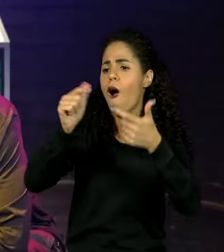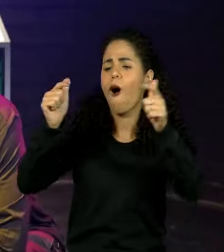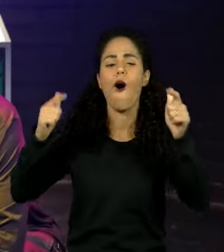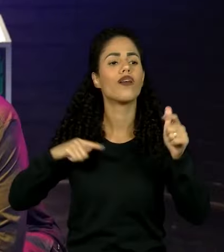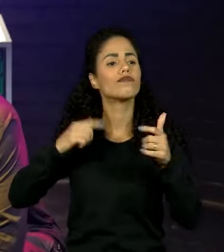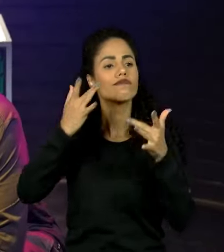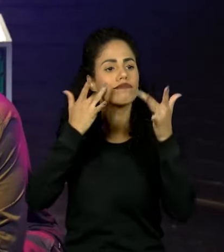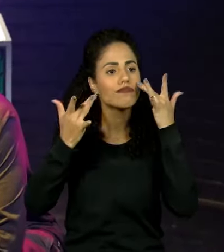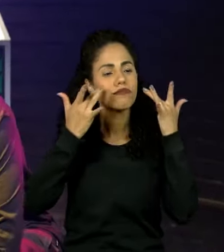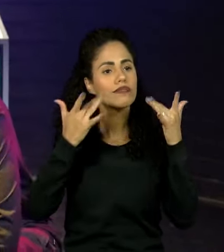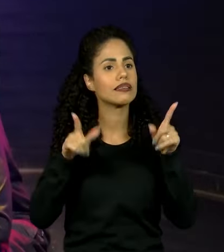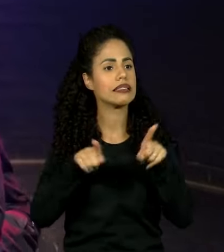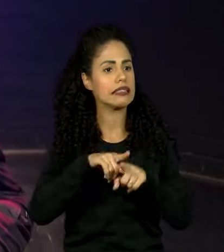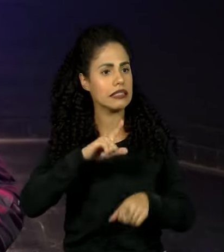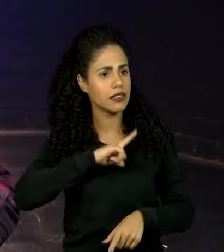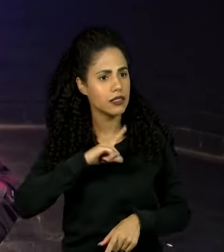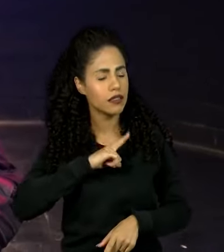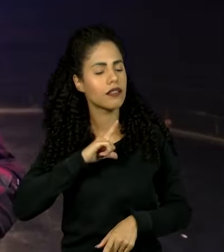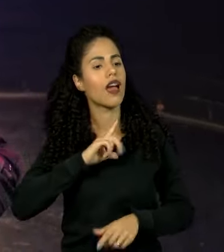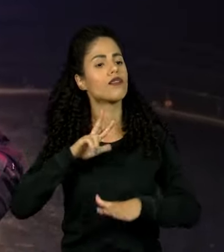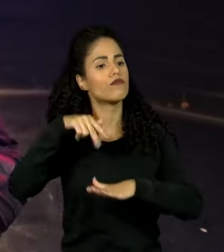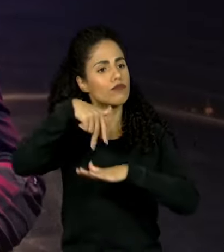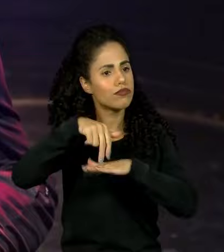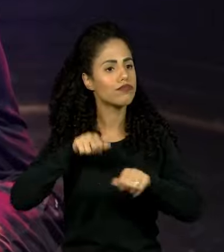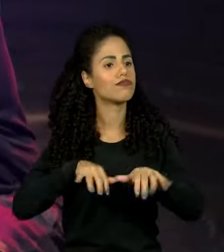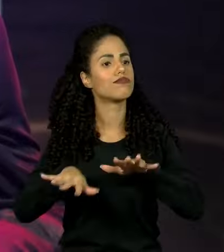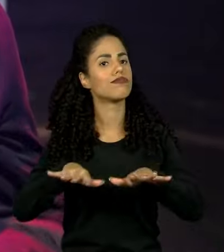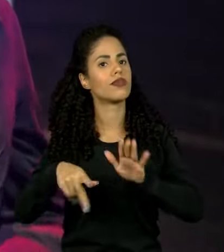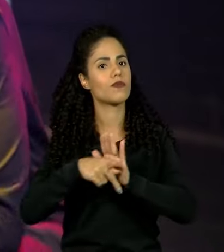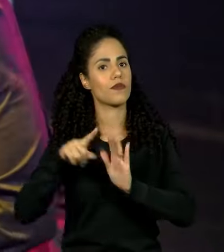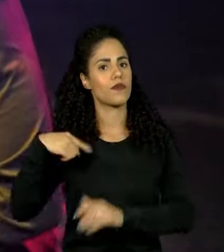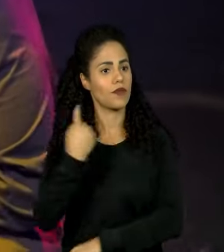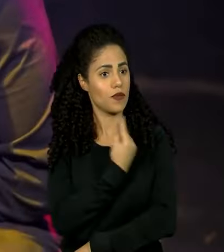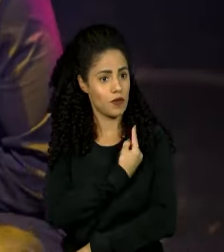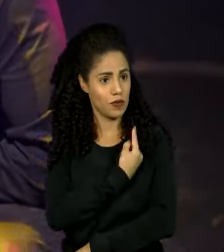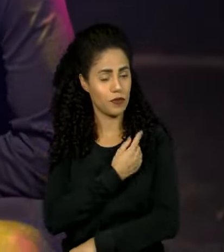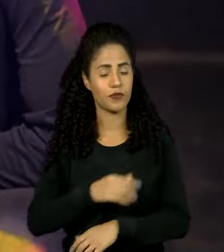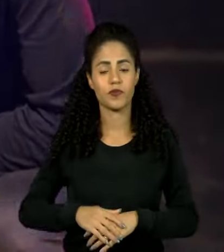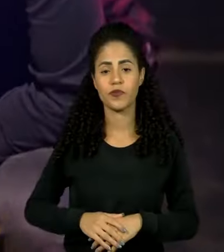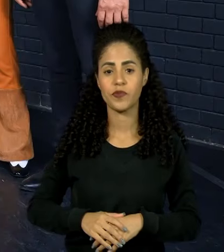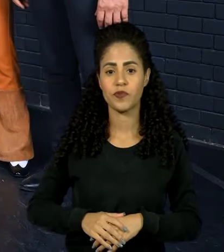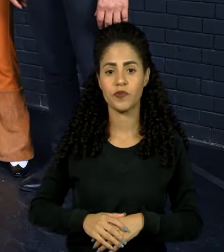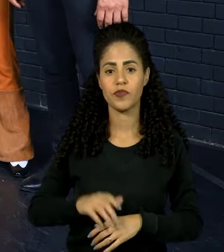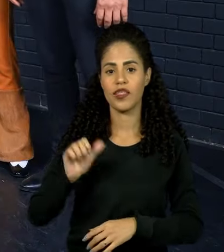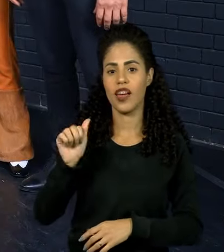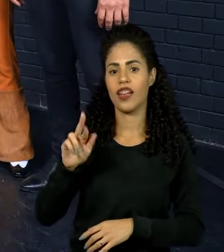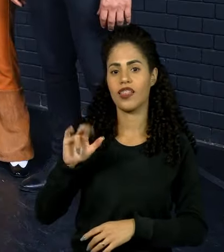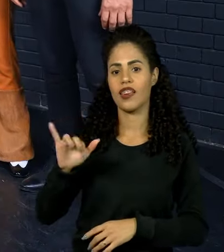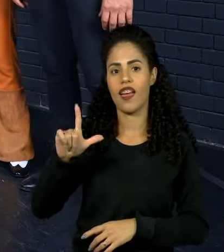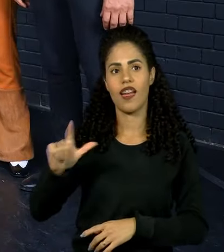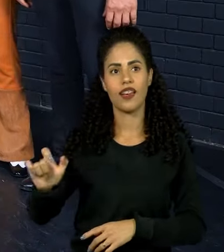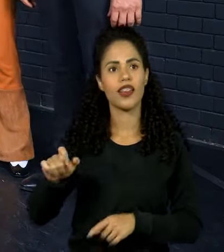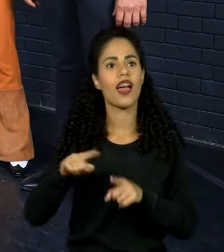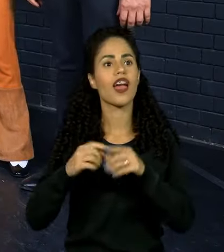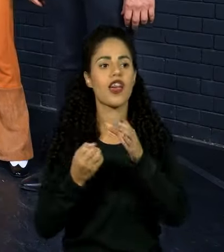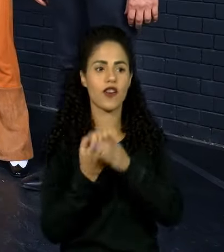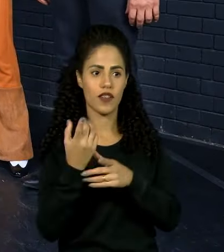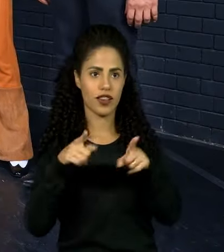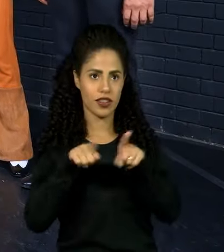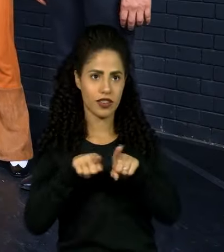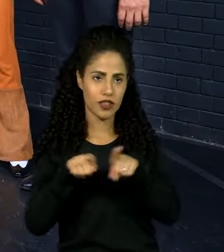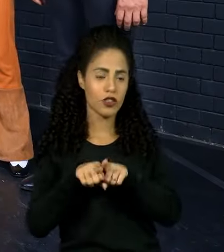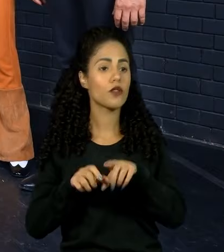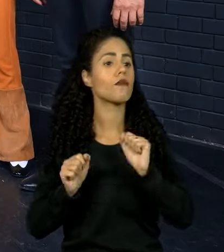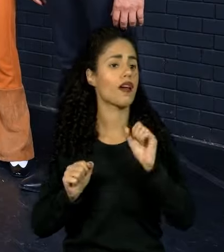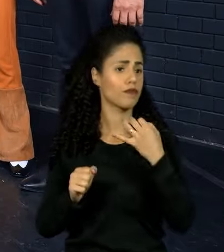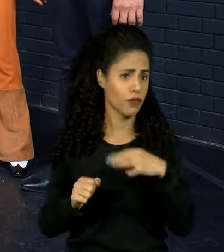qualquer apresentação é um movimento mesmo maior que a gente eu sou Adriele Vieira Sou cria da Baixada de novoa